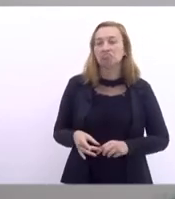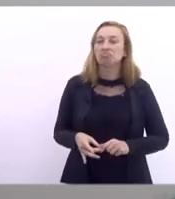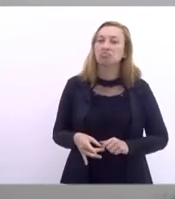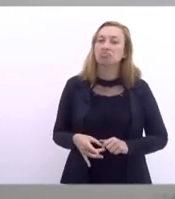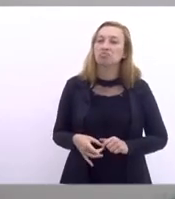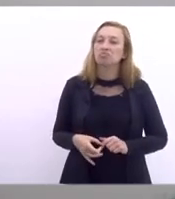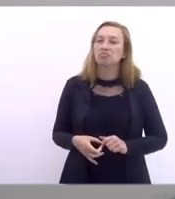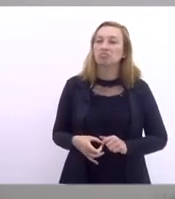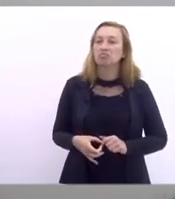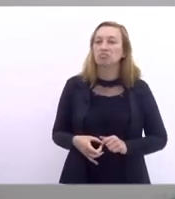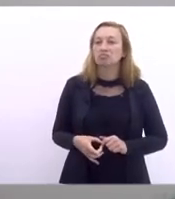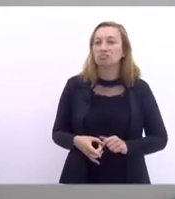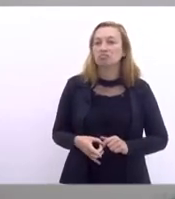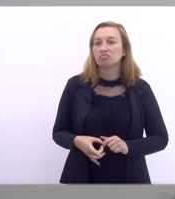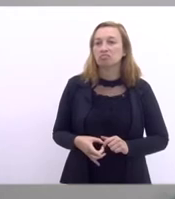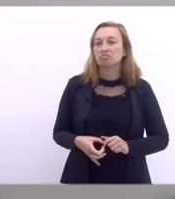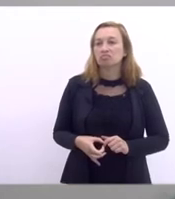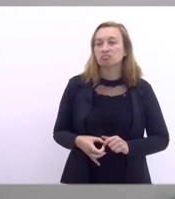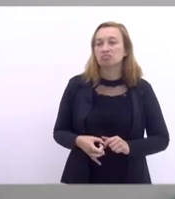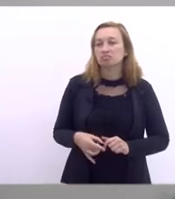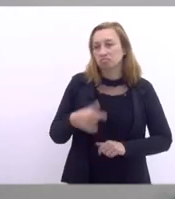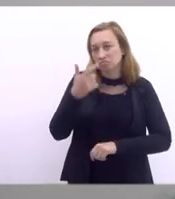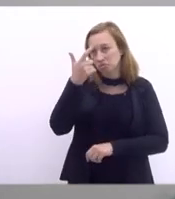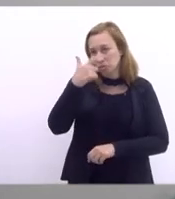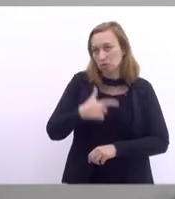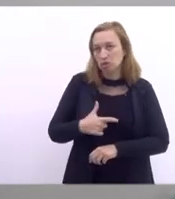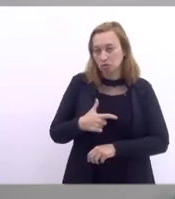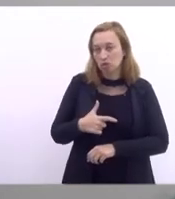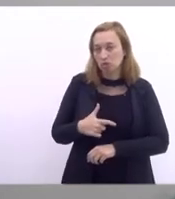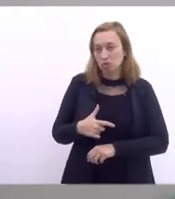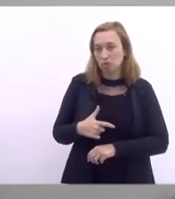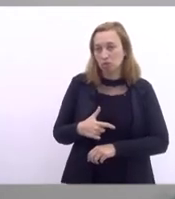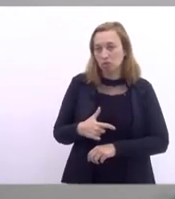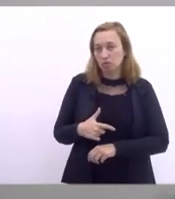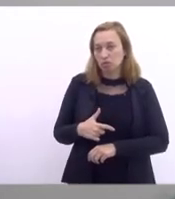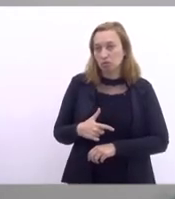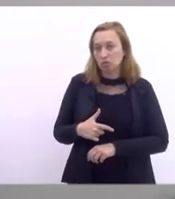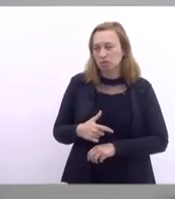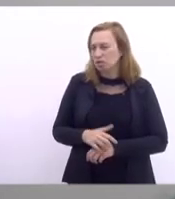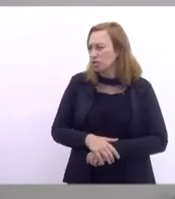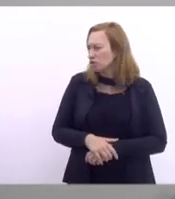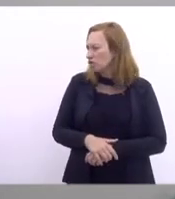bom e até porque eu sou engenheiro e de infraestrutura